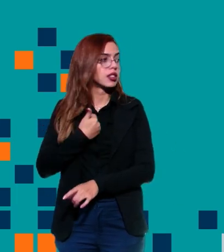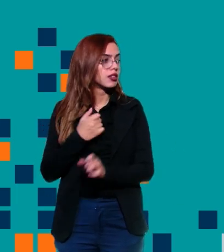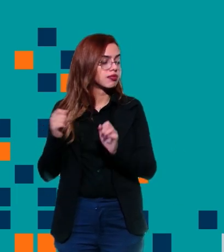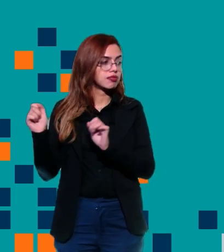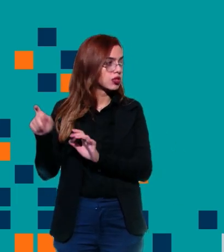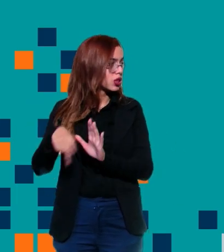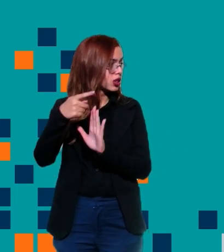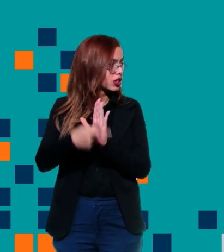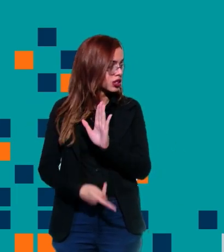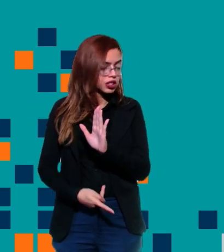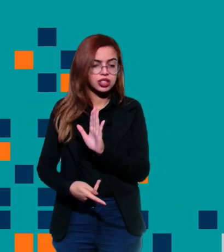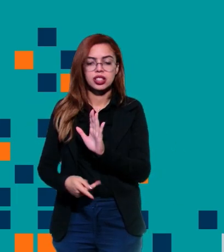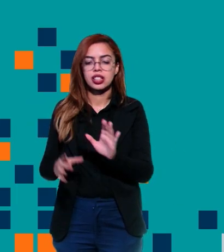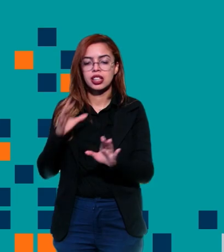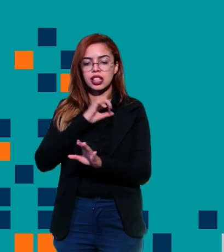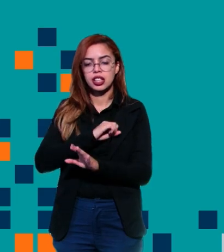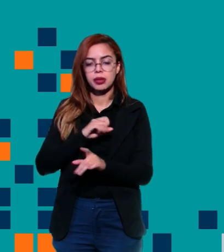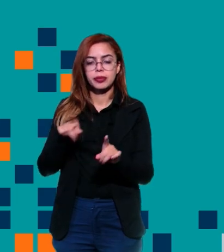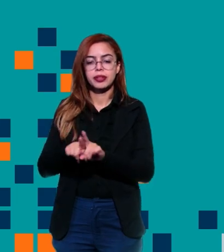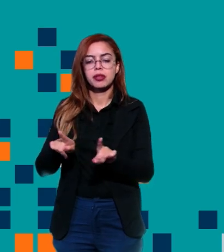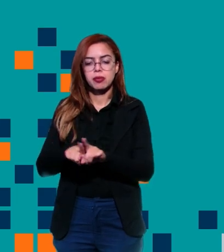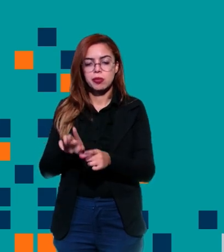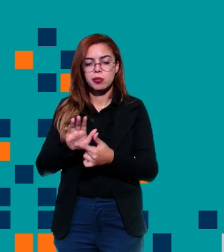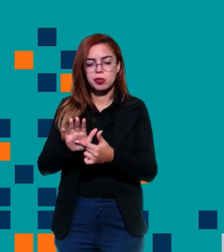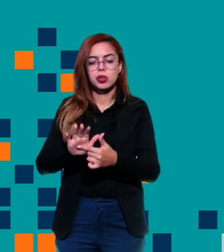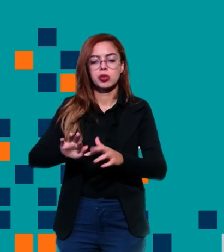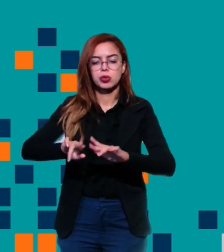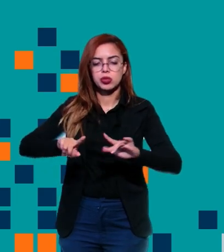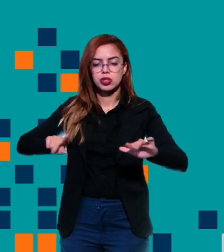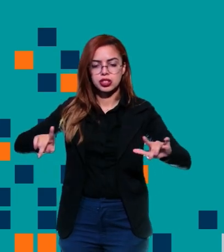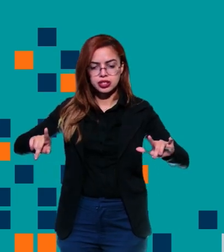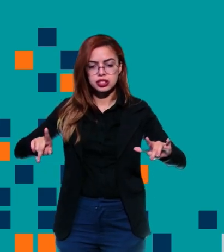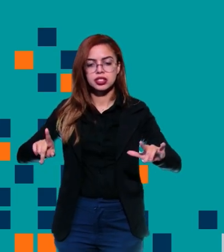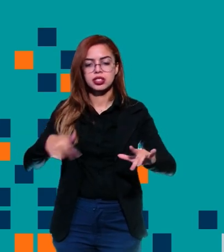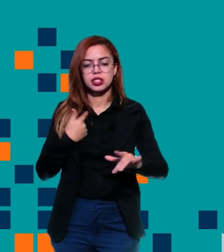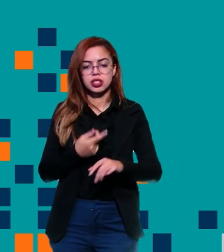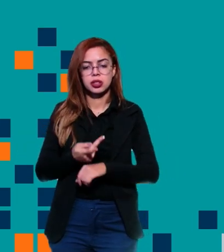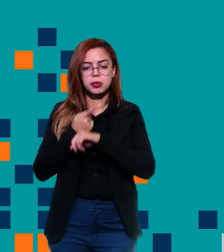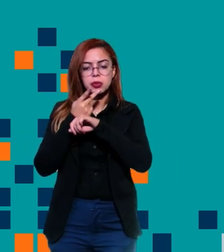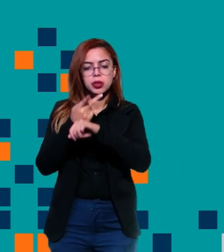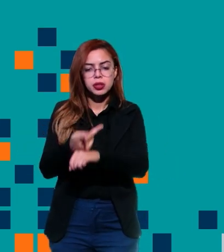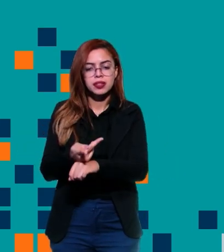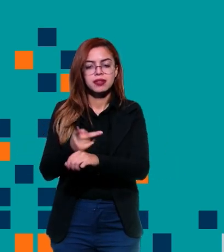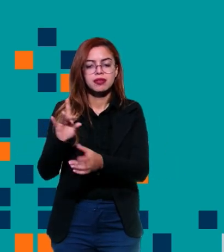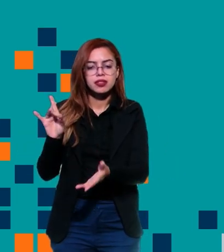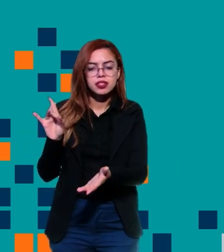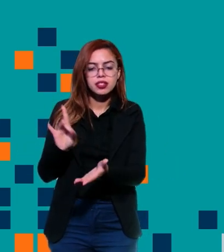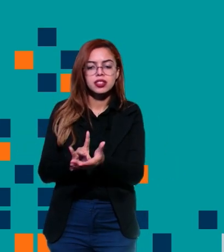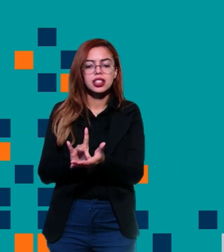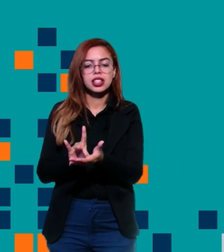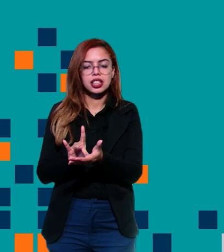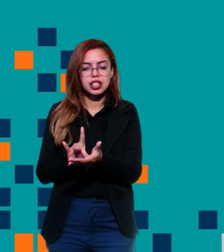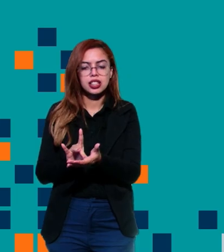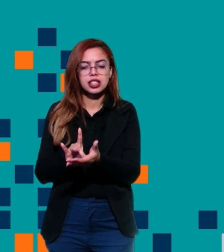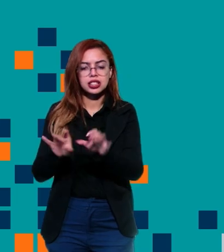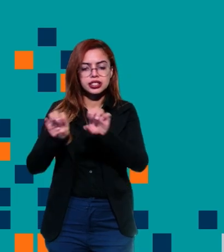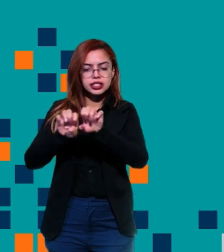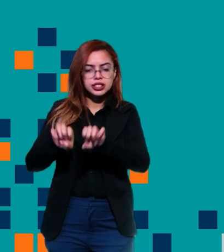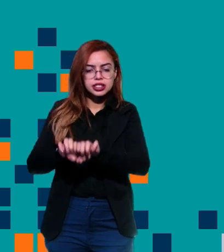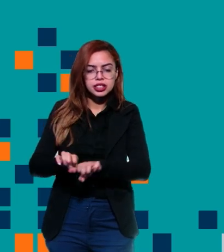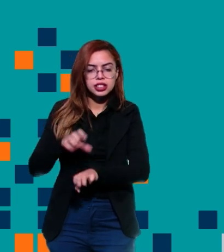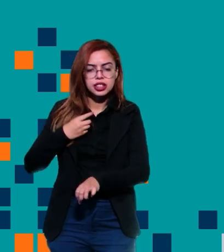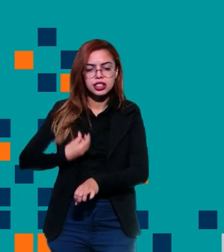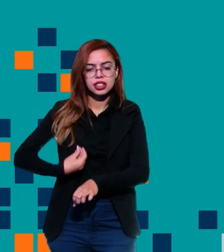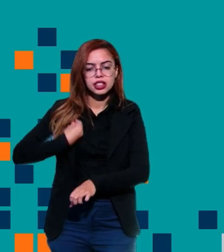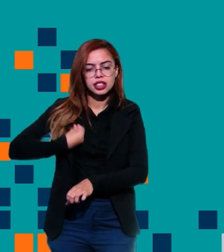projetos, mas mostra uma diversidade também, a gente não busca uma verdade na forma ou no sistema estrutural, existe um pouco